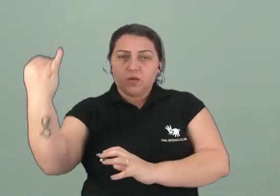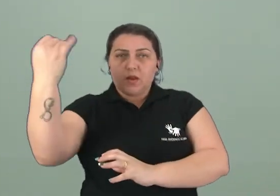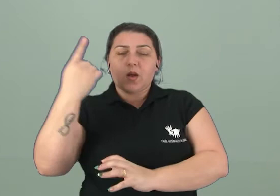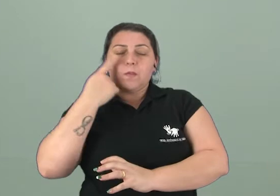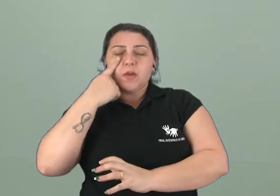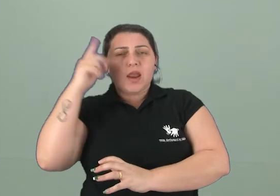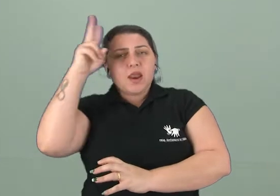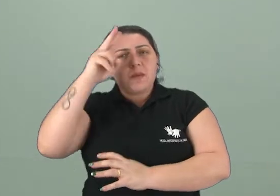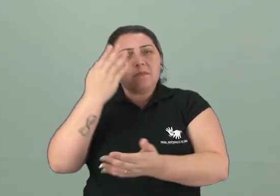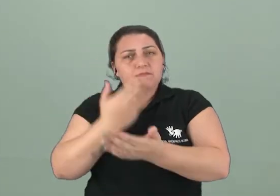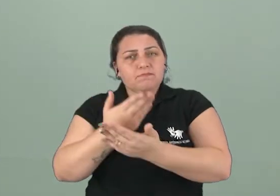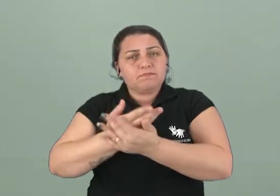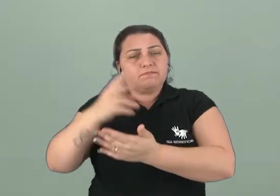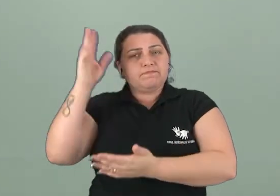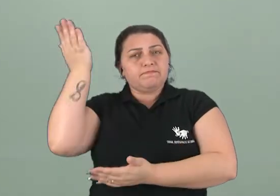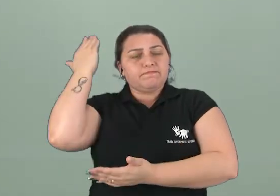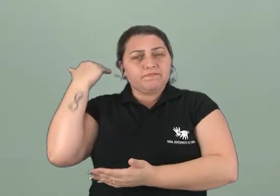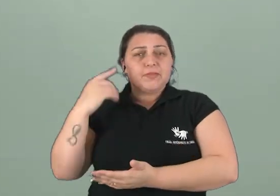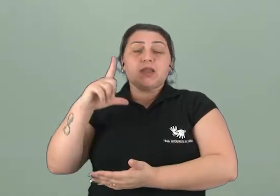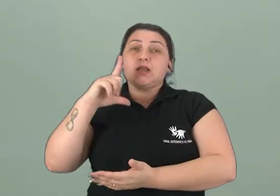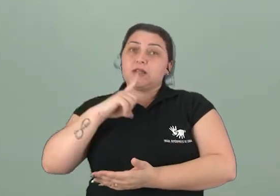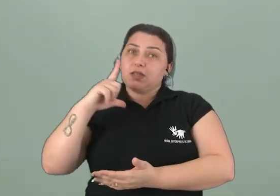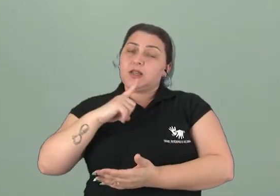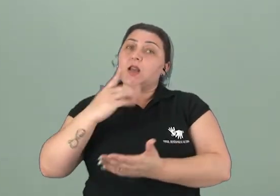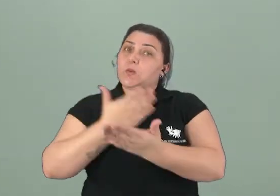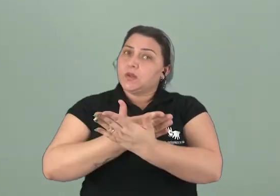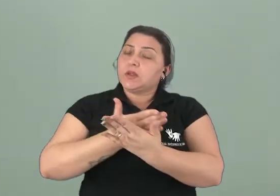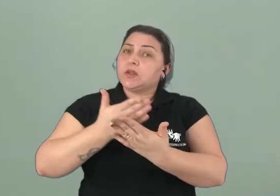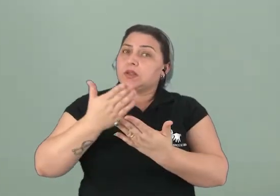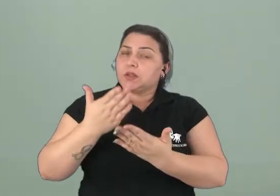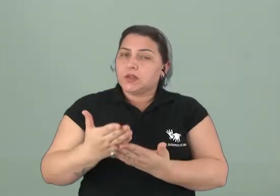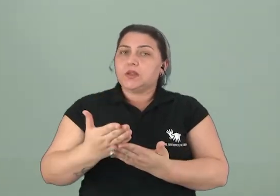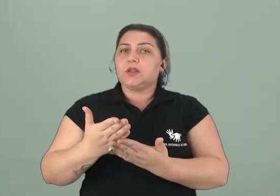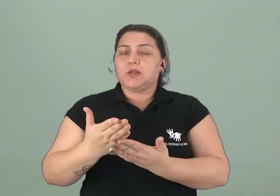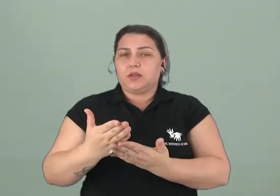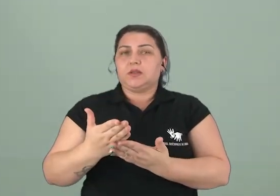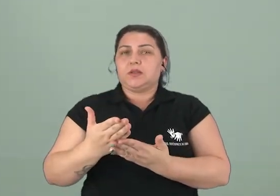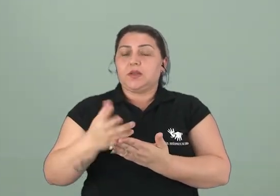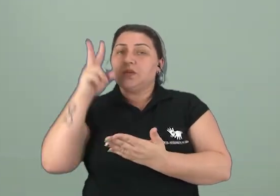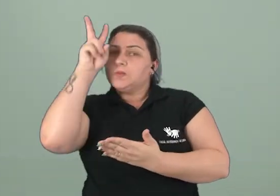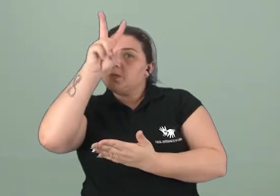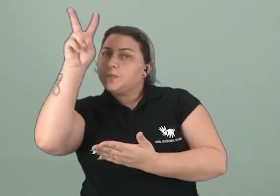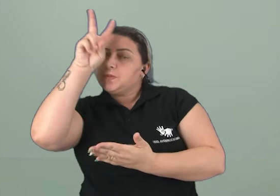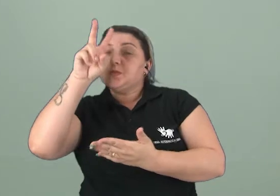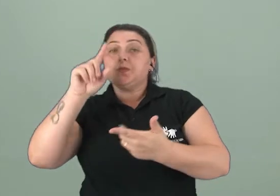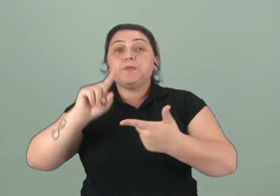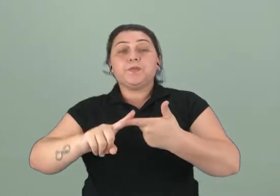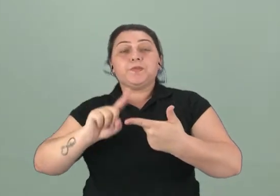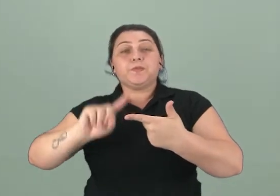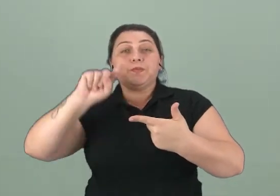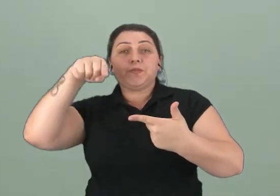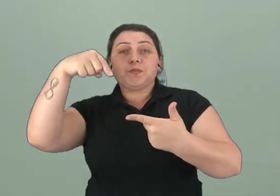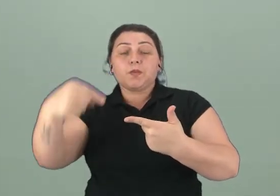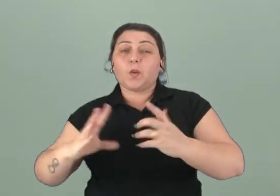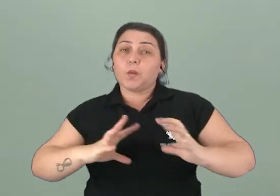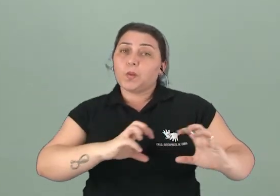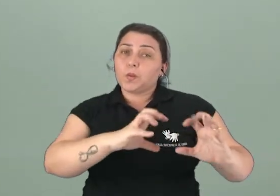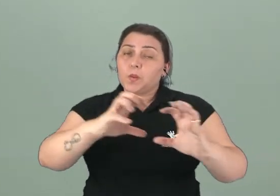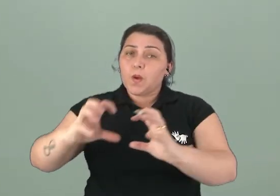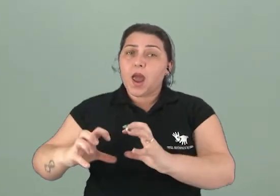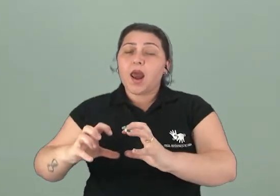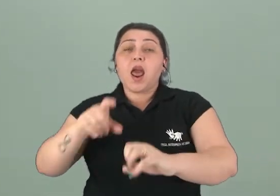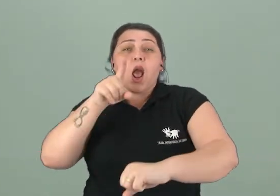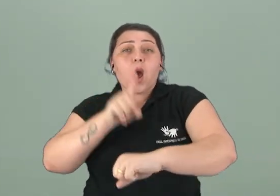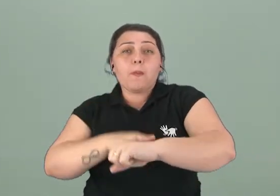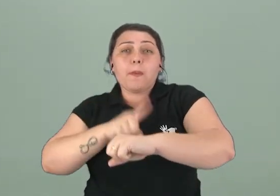Vamos relembrar aqui comigo, tá? Tem situação inicial, onde se inicia ali a história. Depois tem o conflito, que é